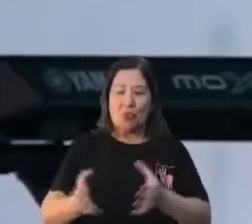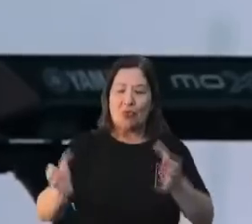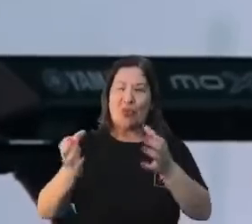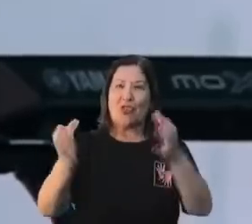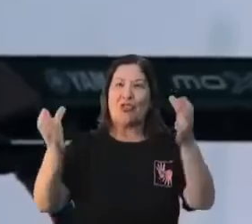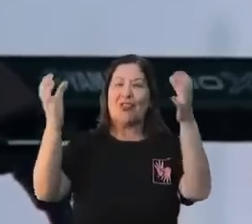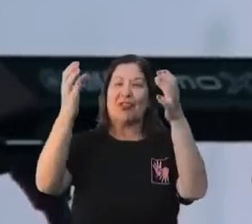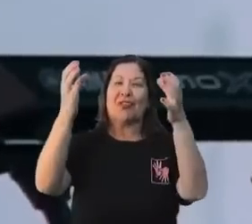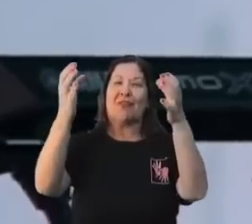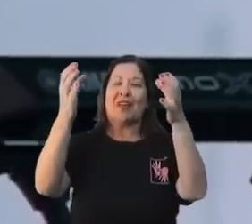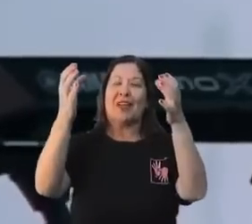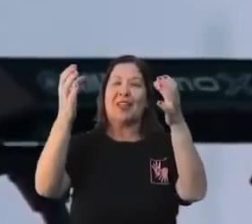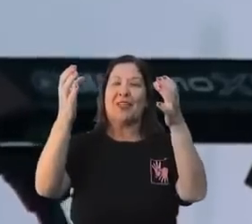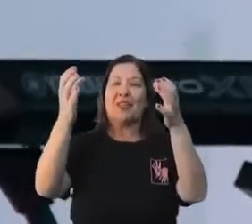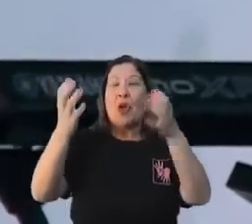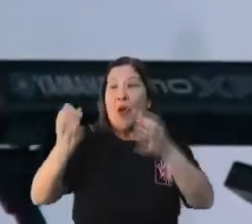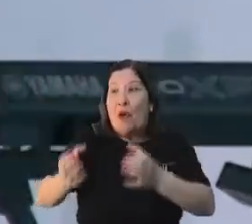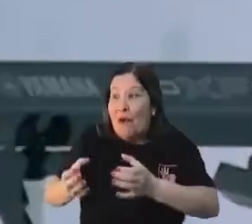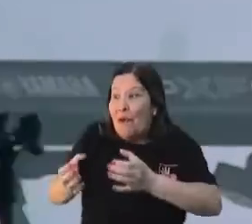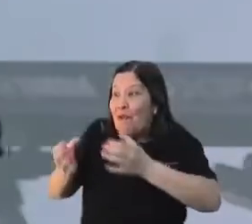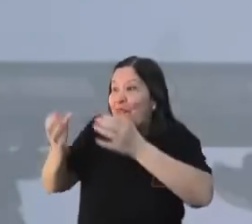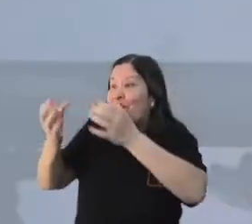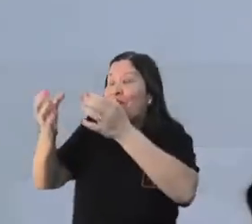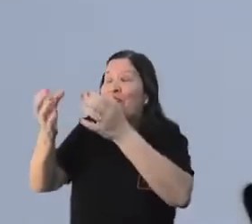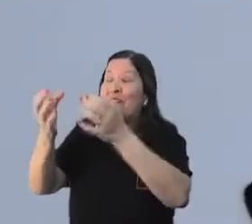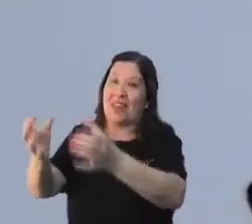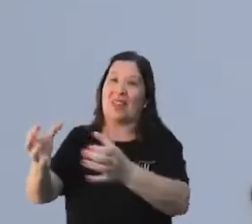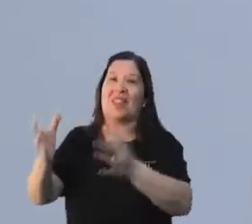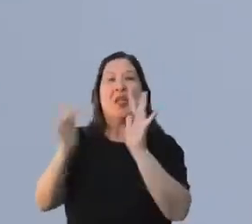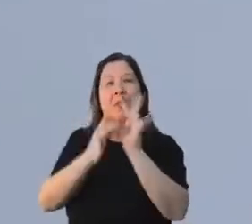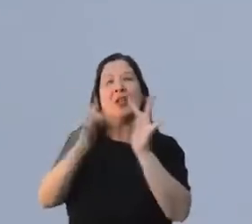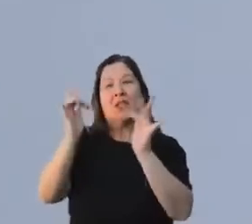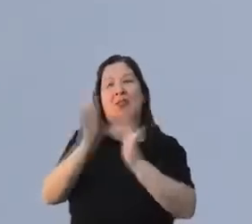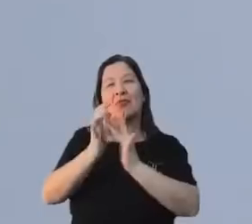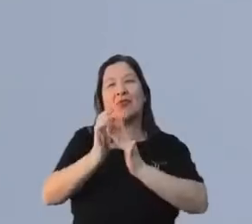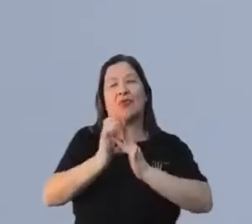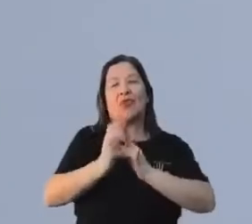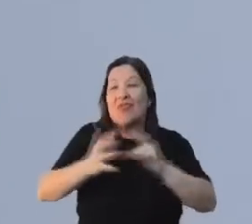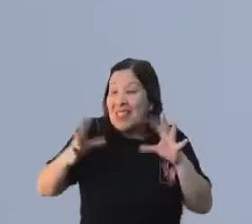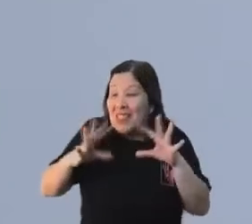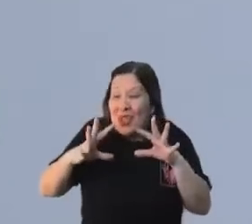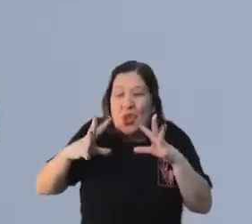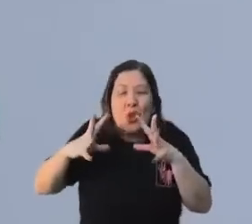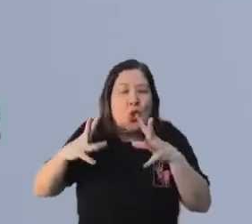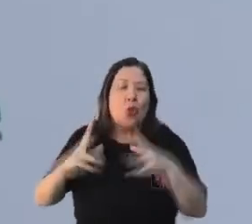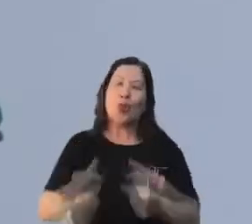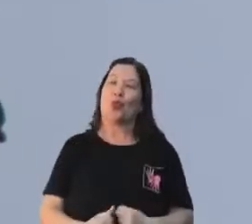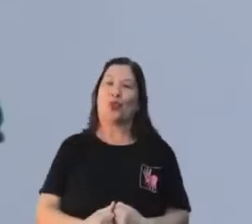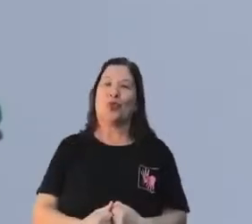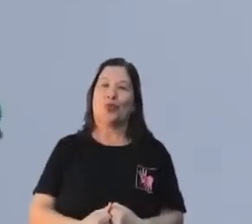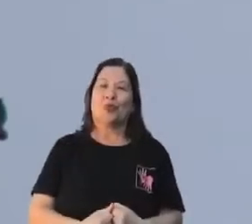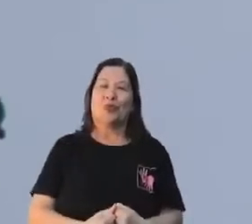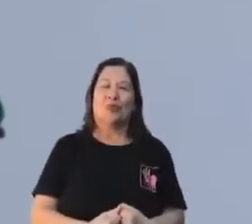Jesus. Ela não apenas fez o que pôde, ela fez tudo, ela fez o seu